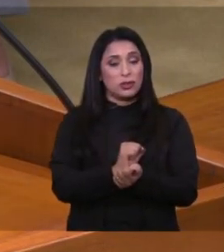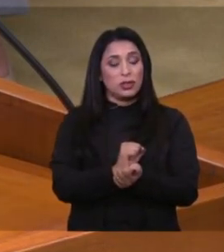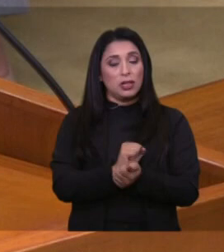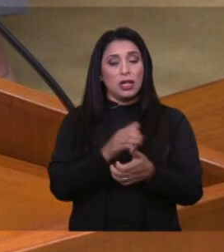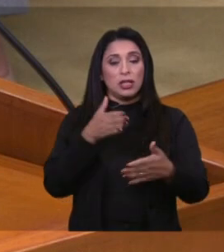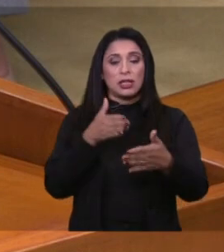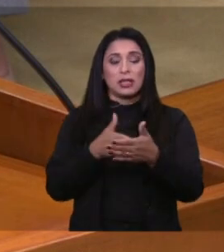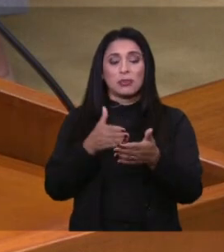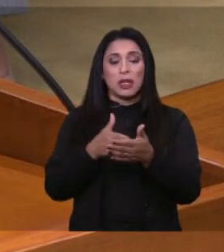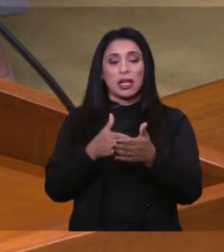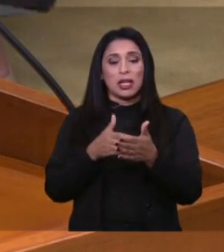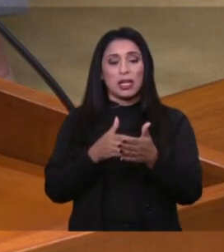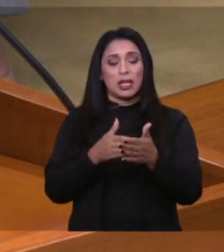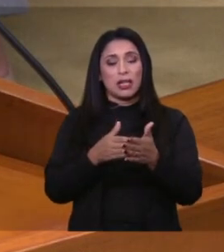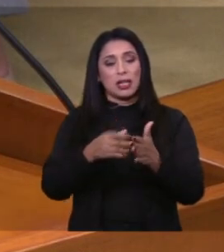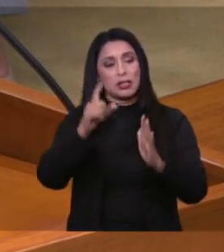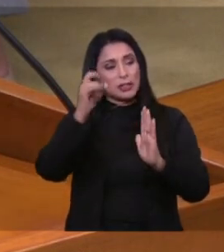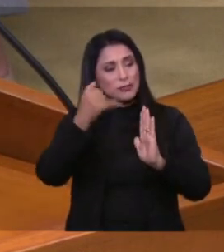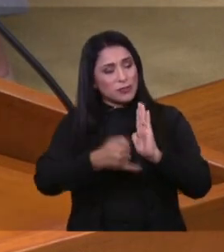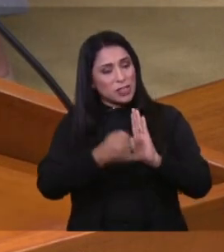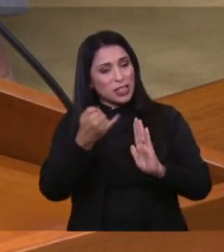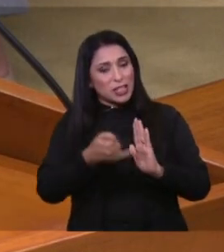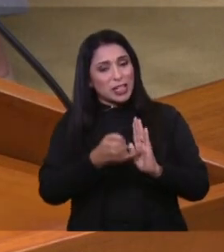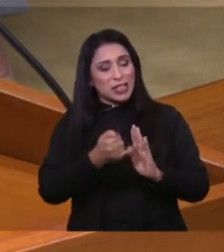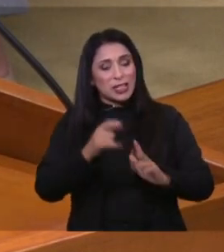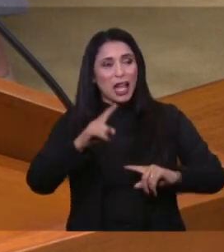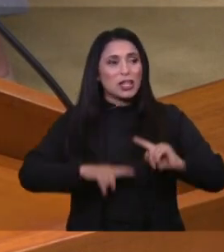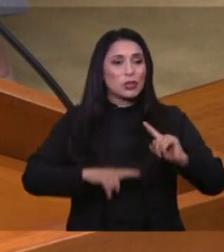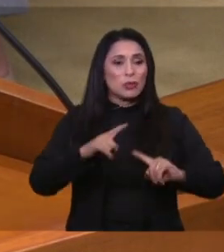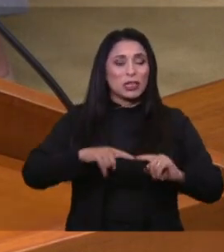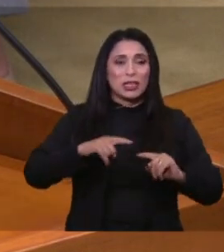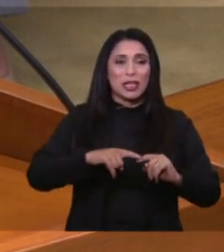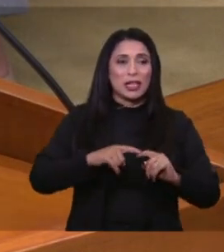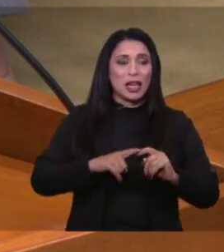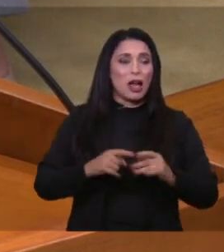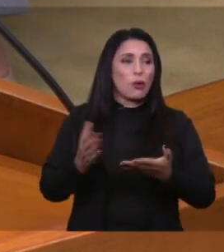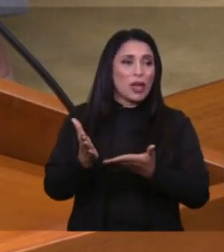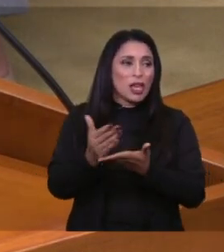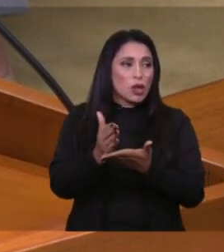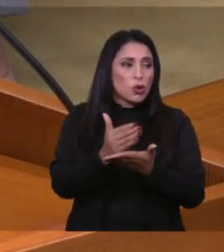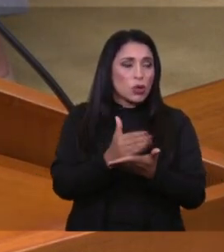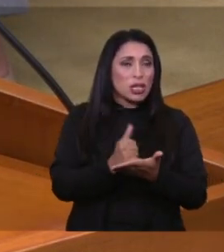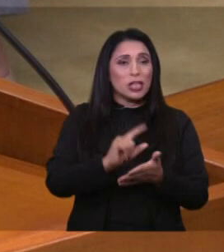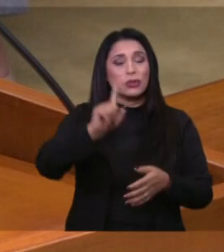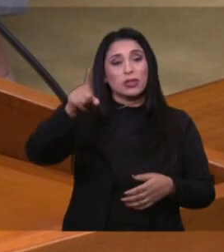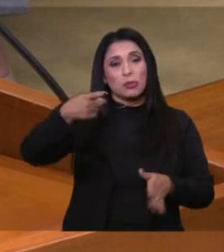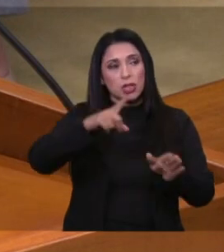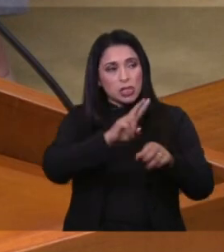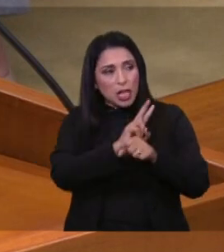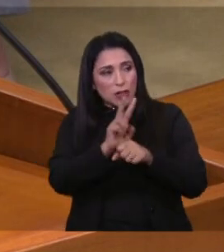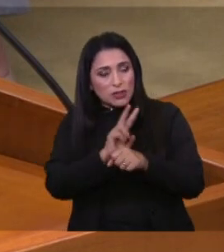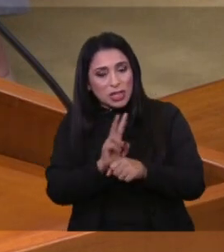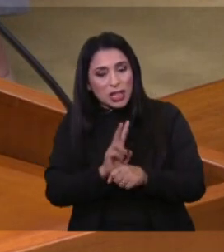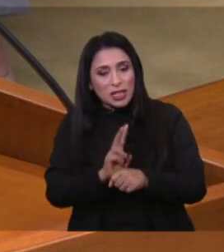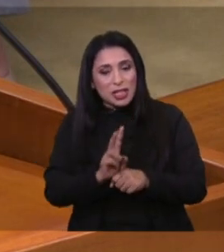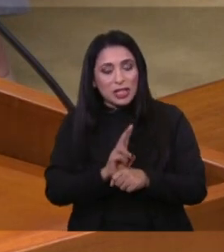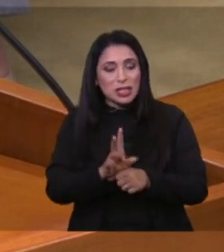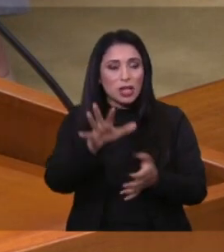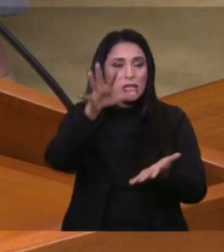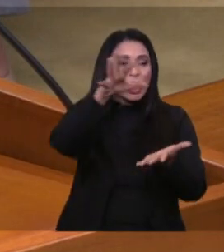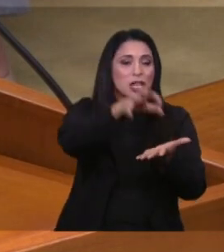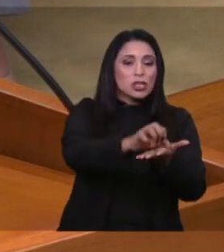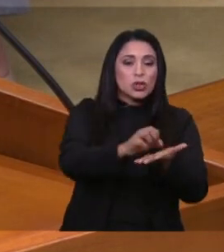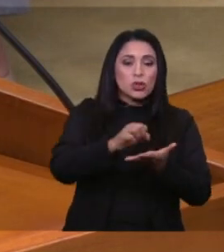nas barreiras fiscais, as cargas são retidas. A partir daí vem as fiscalizações, as